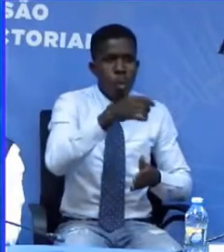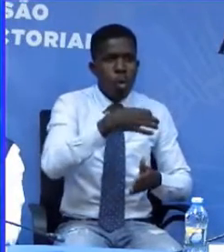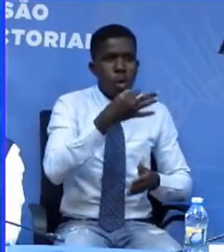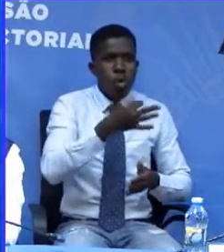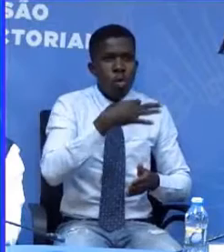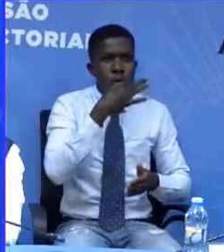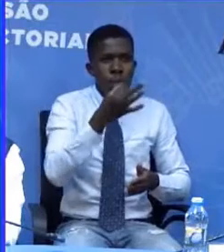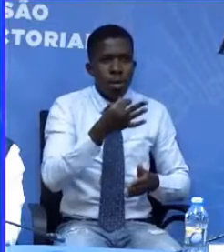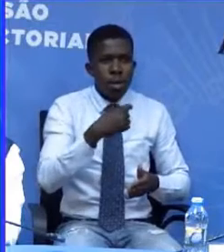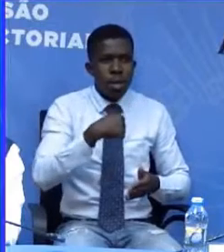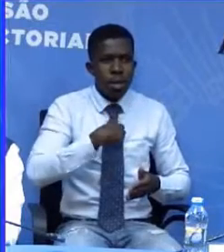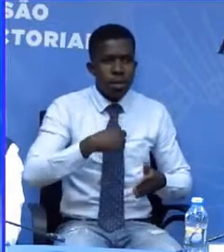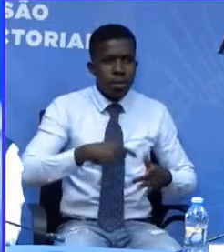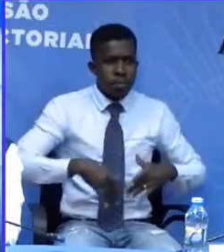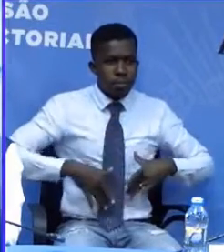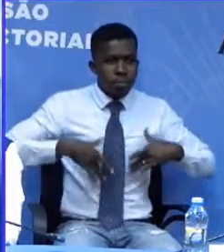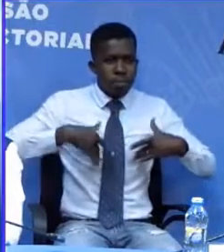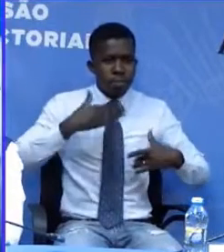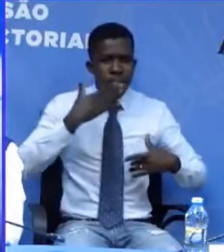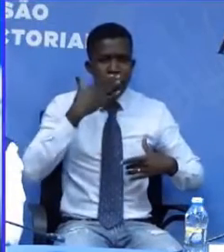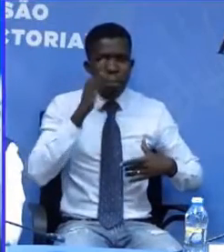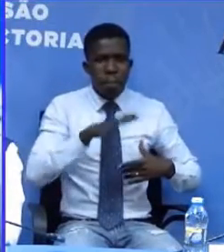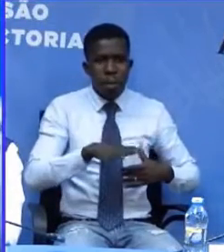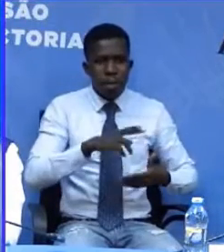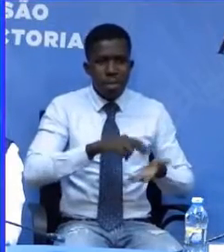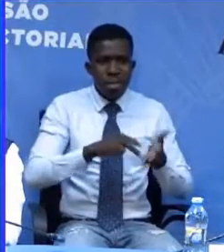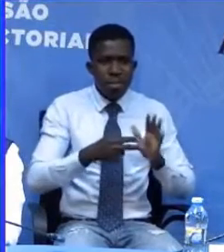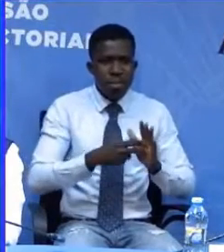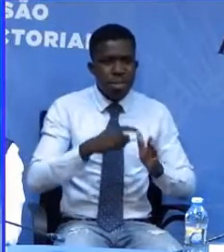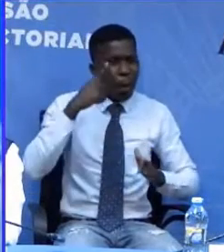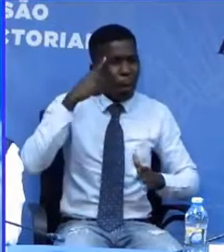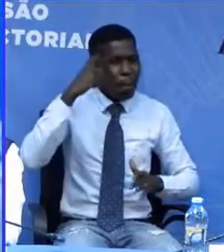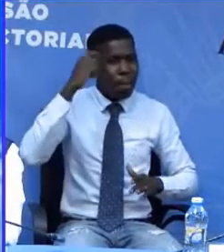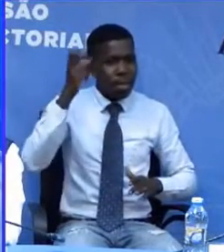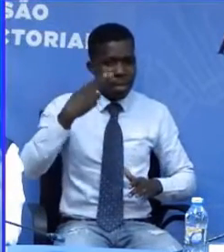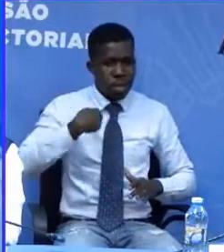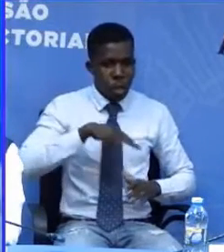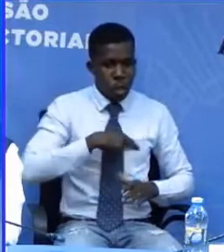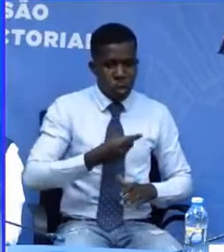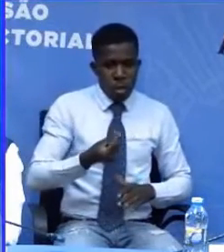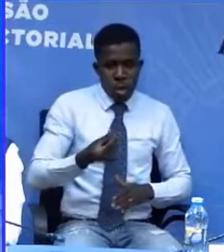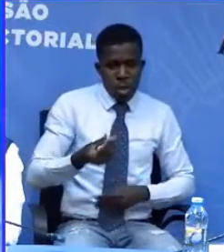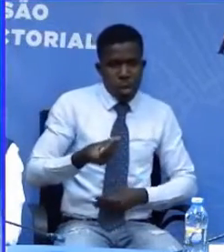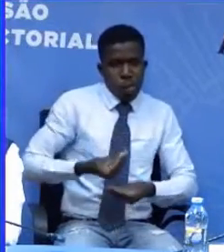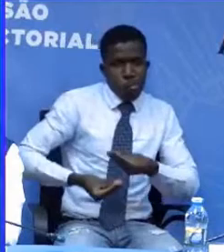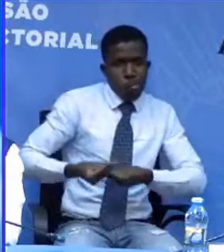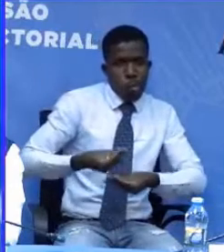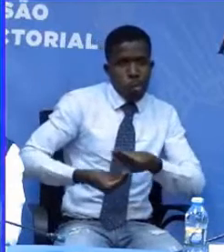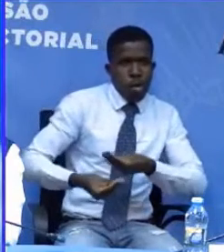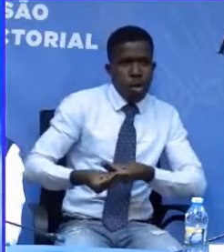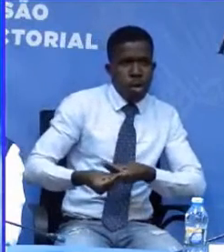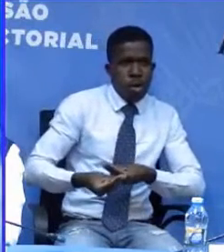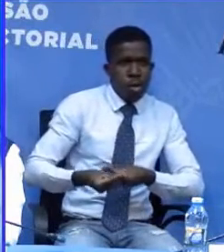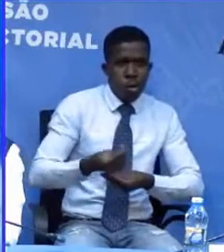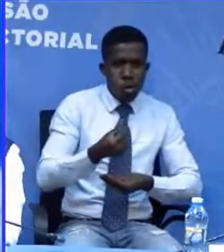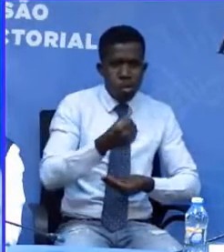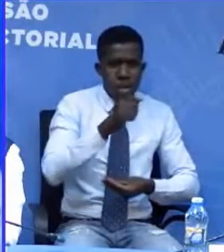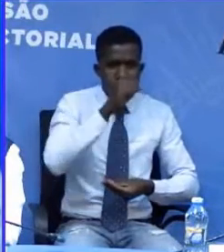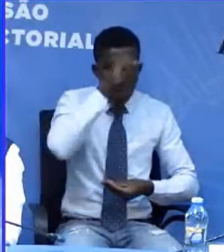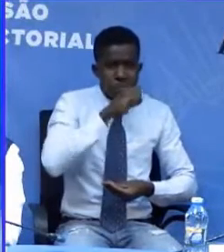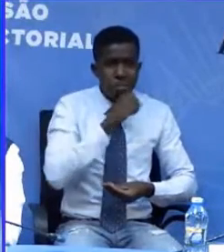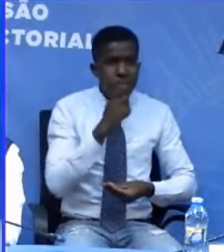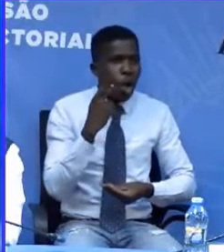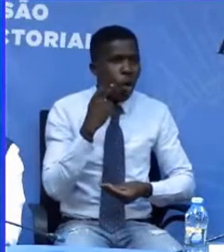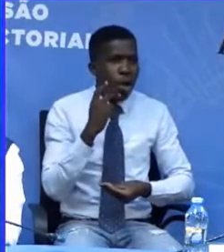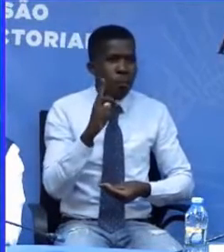estou bastante ofendida e acredito que os outros membros da comissão também vão se sentir desta forma, porque nós